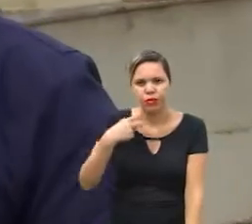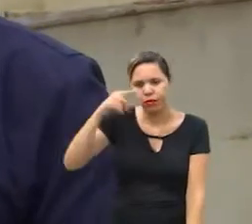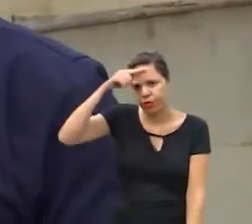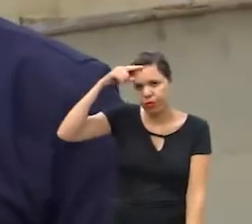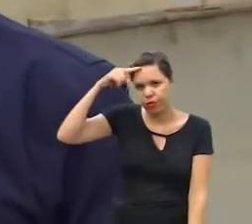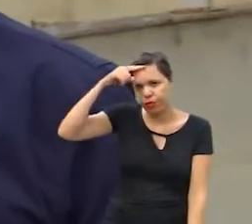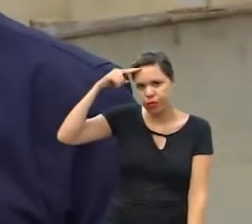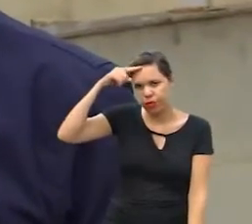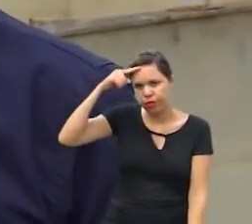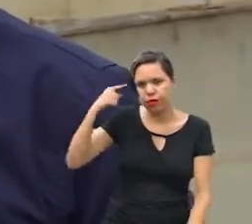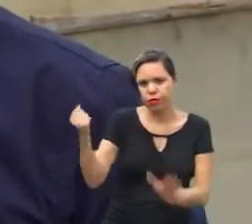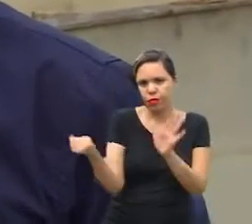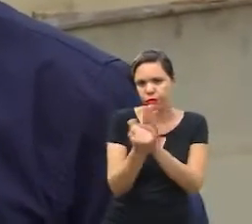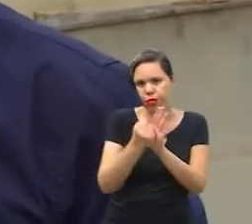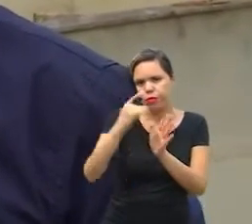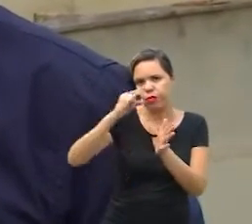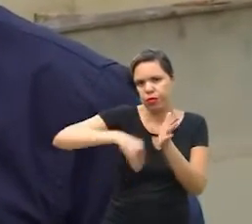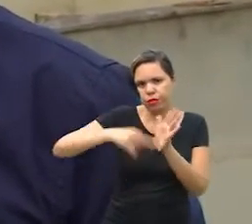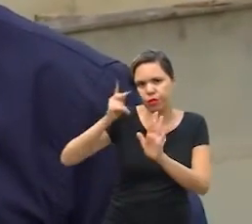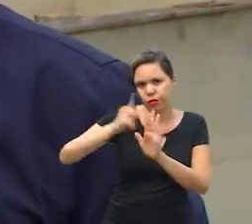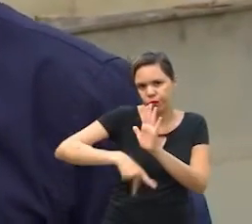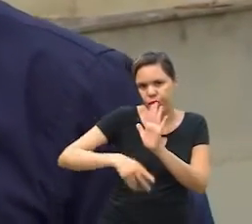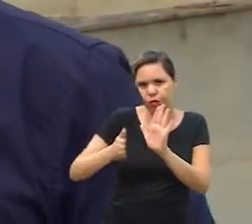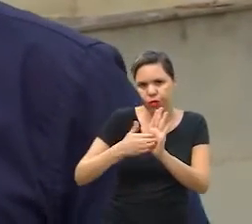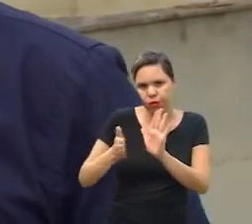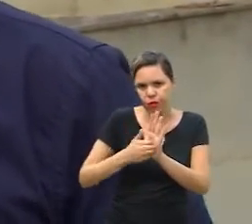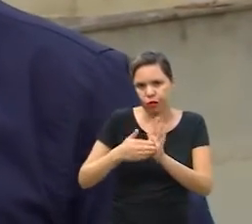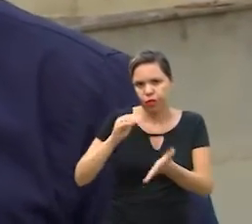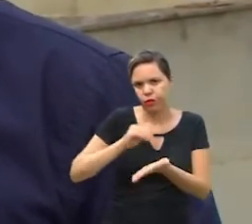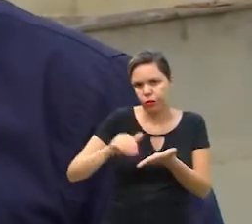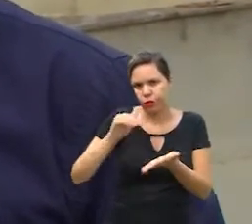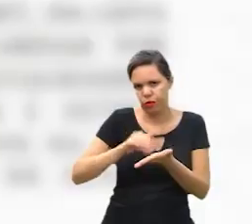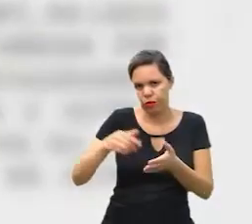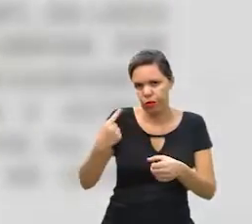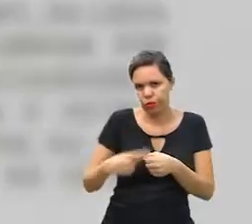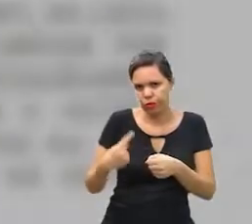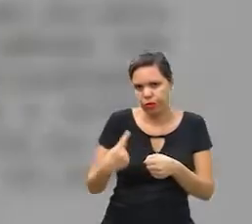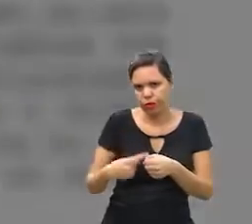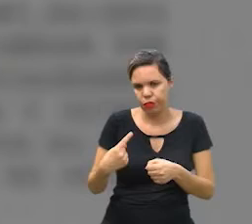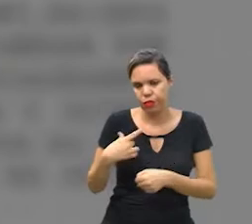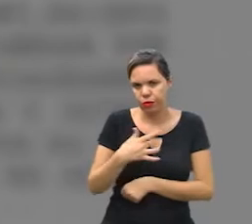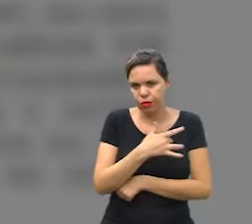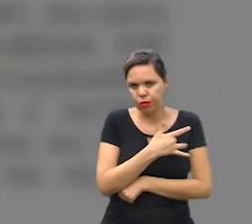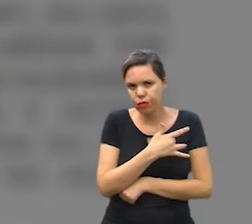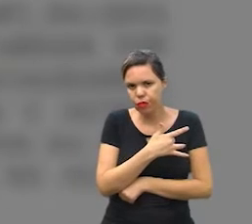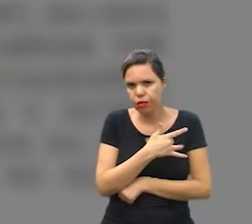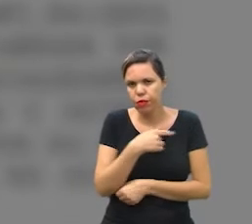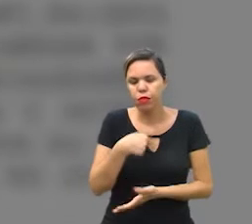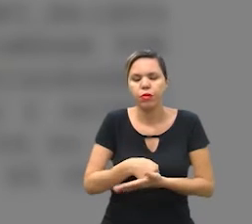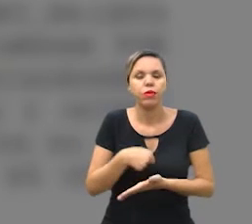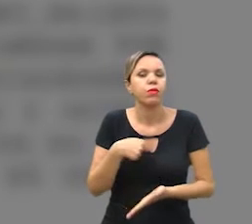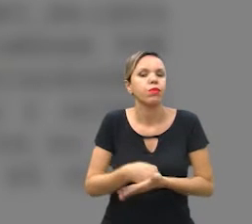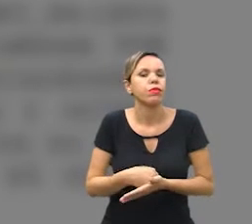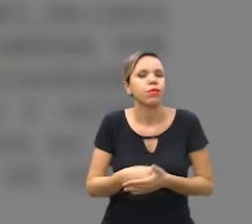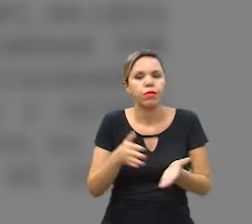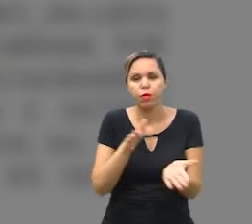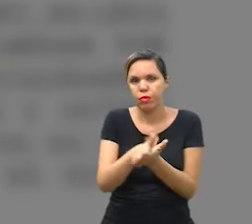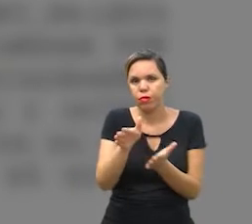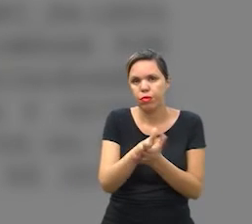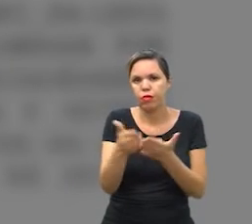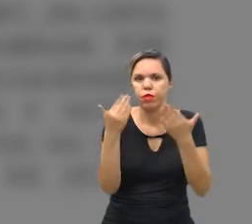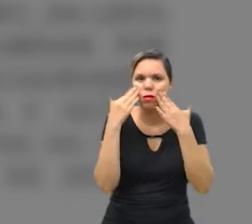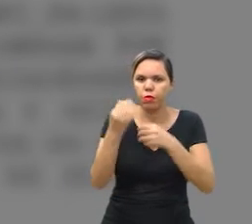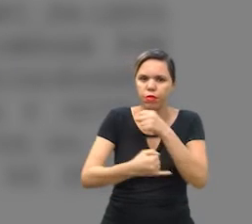O vereador Otto Alejandro protocolou um projeto que estabelece que a Secretaria Municipal de Saúde seja